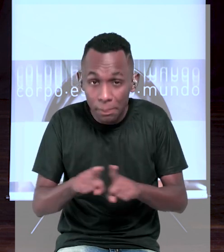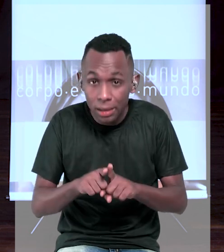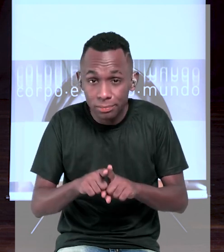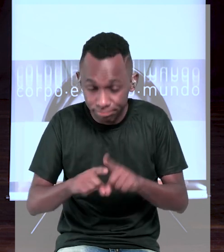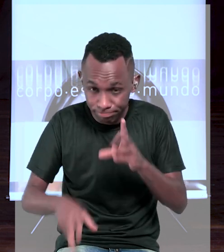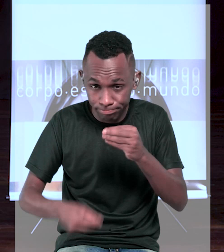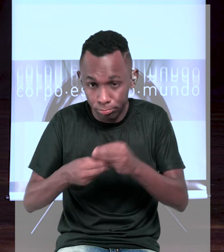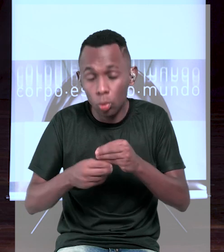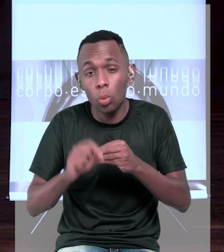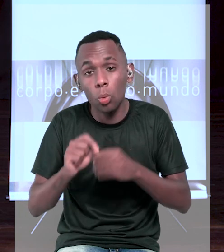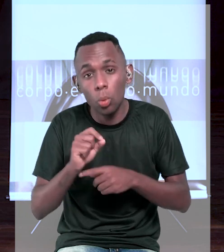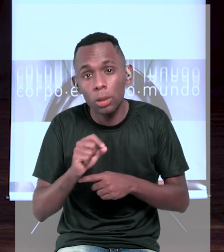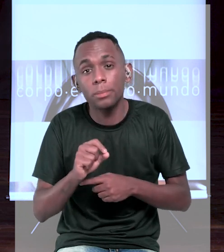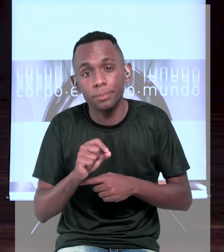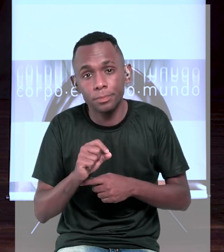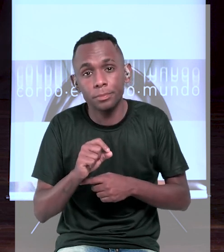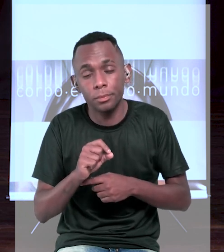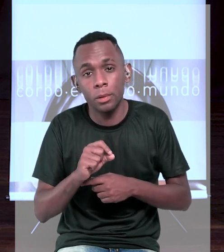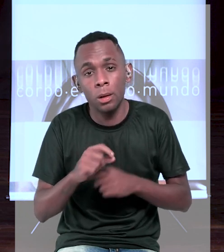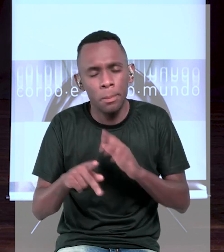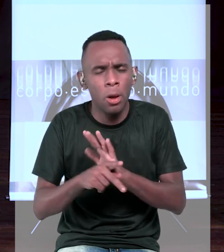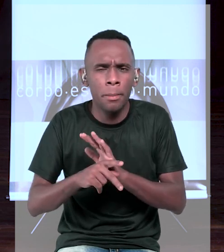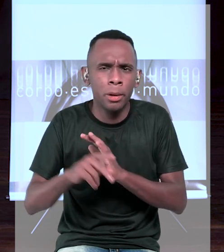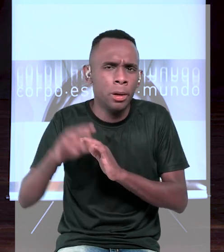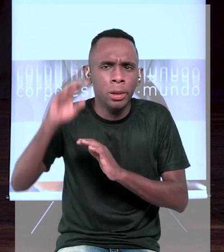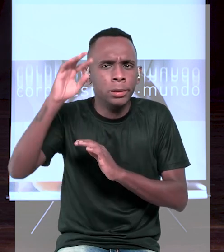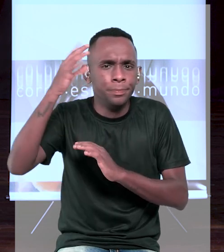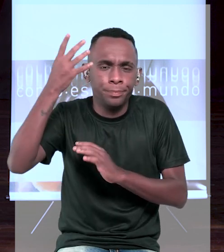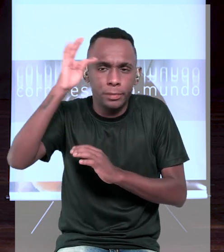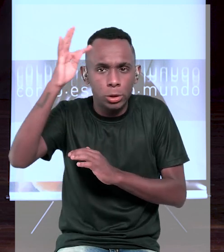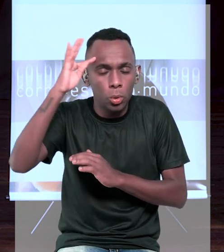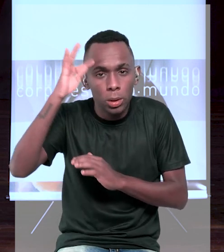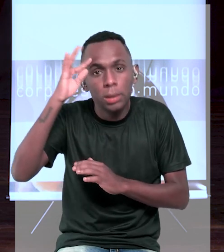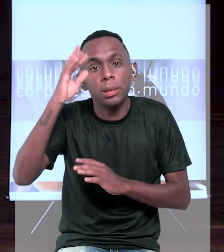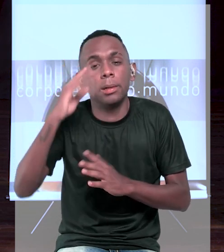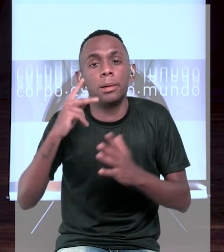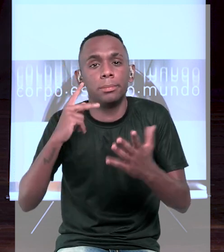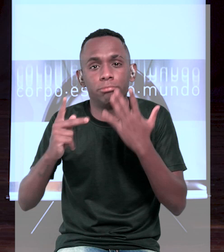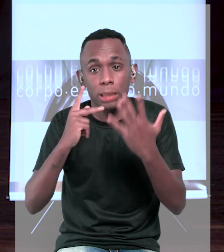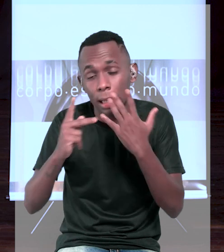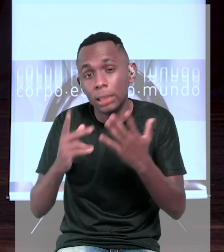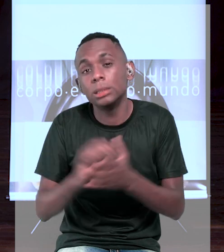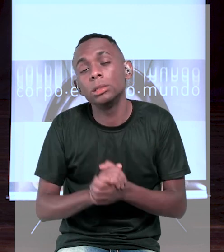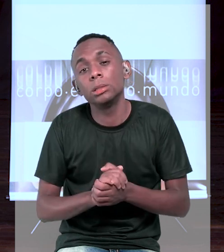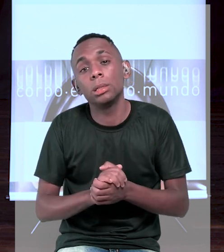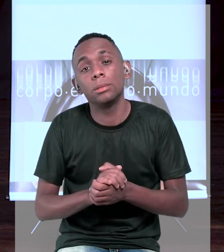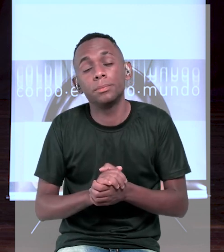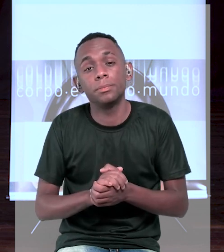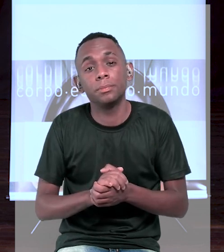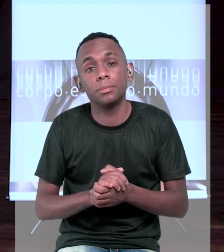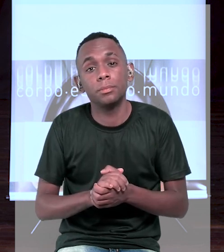Em um paradigma de teoria psicanalítica, mas também na antropologia, também na